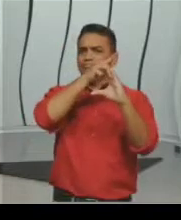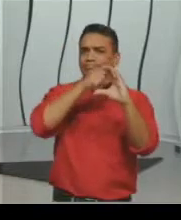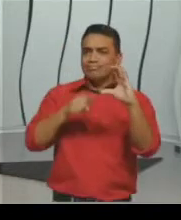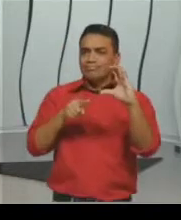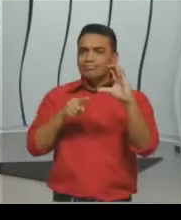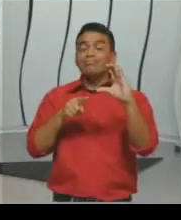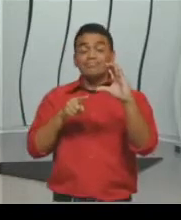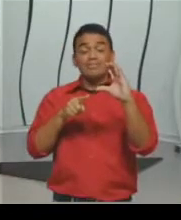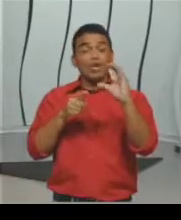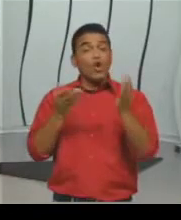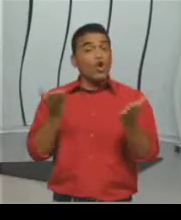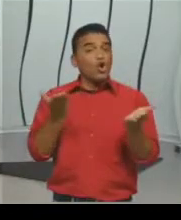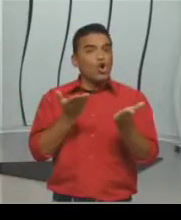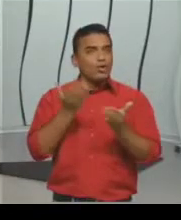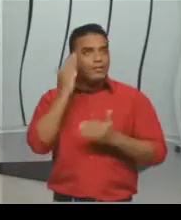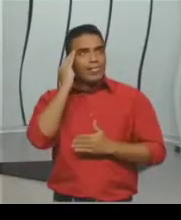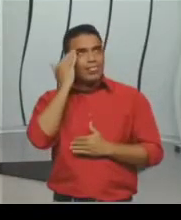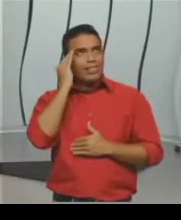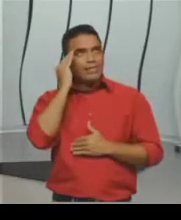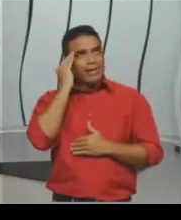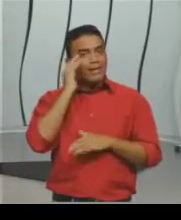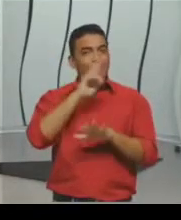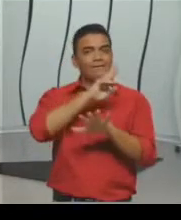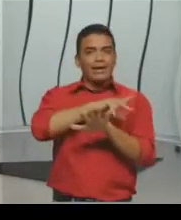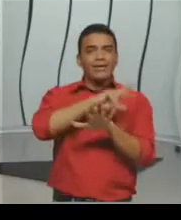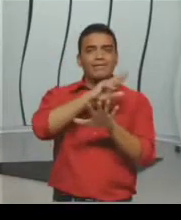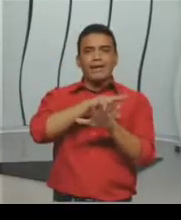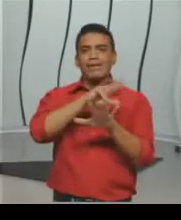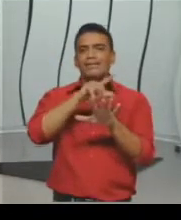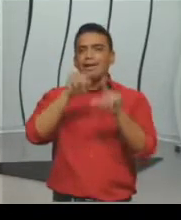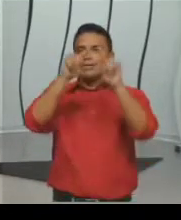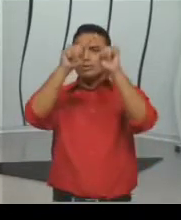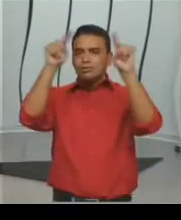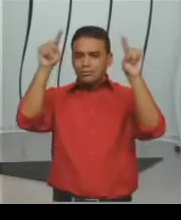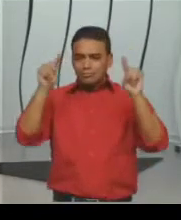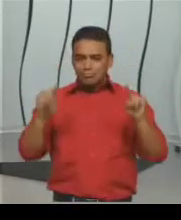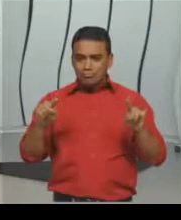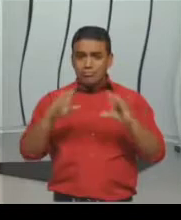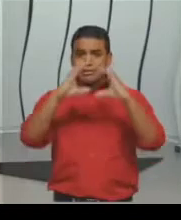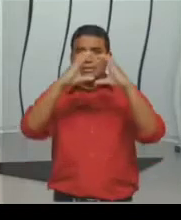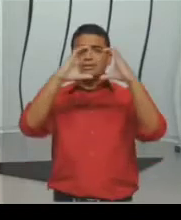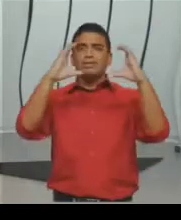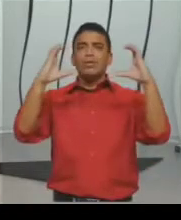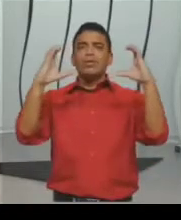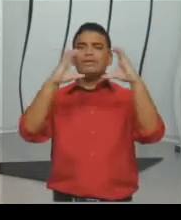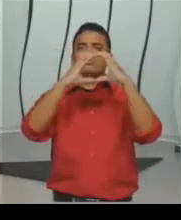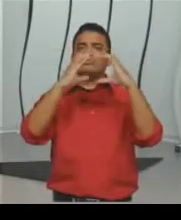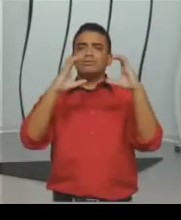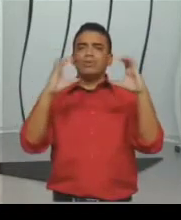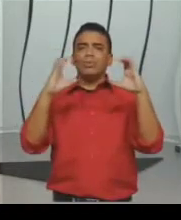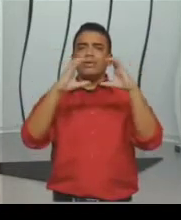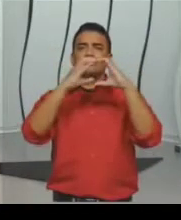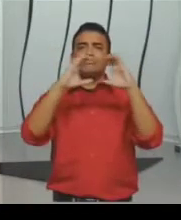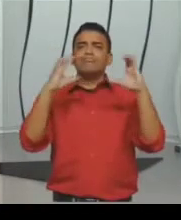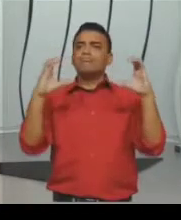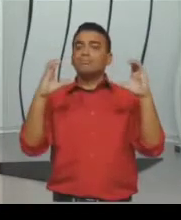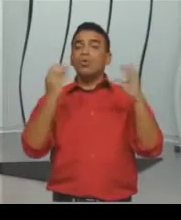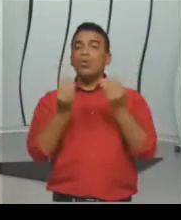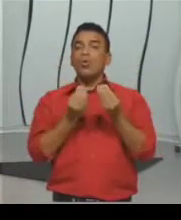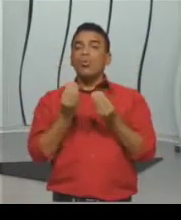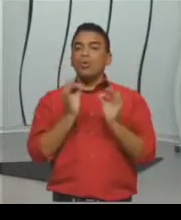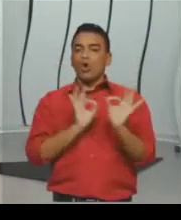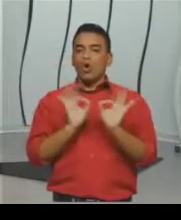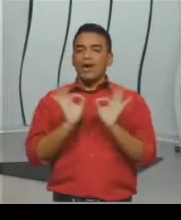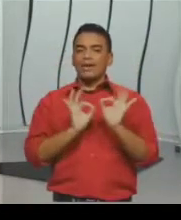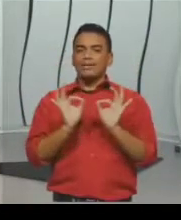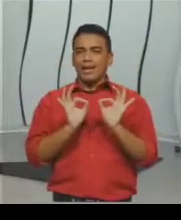hoje, para nós entendermos os tipos de circuitos, como eles estão organizados. Então, grave bem aí que essa